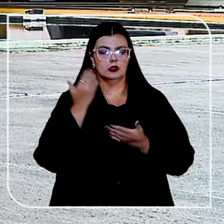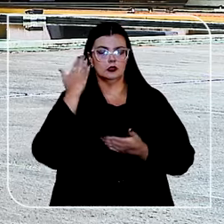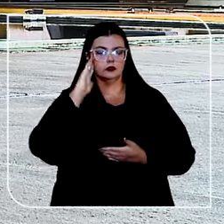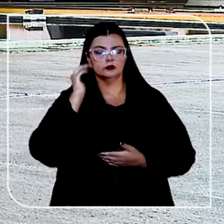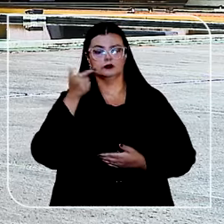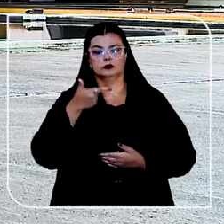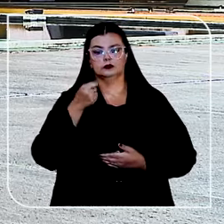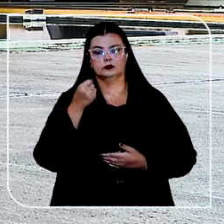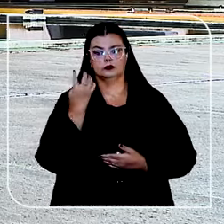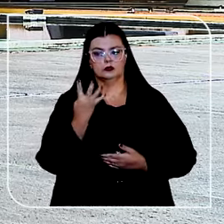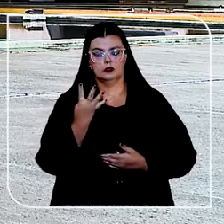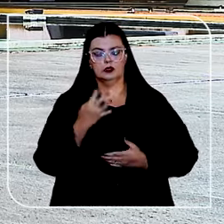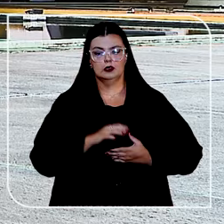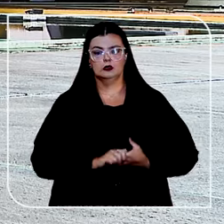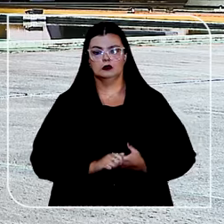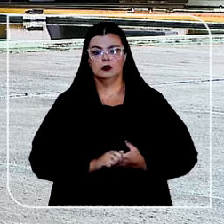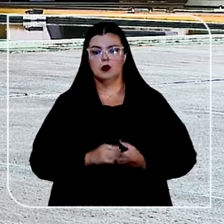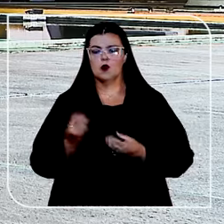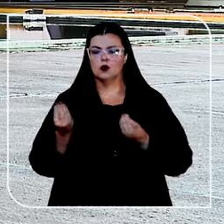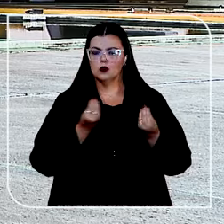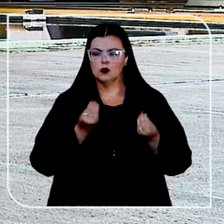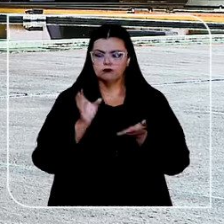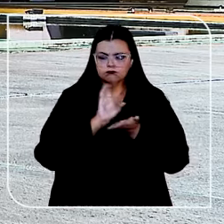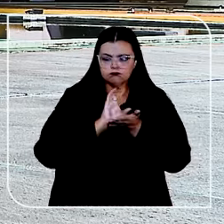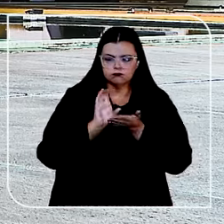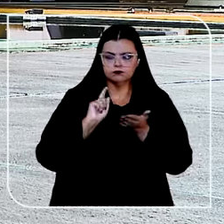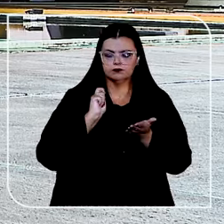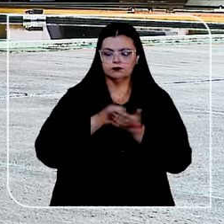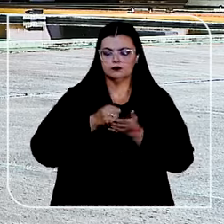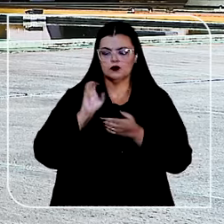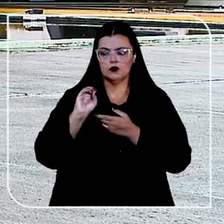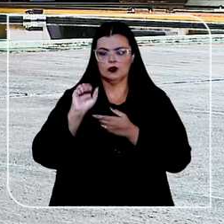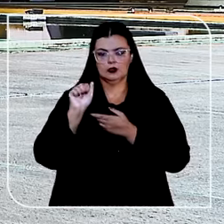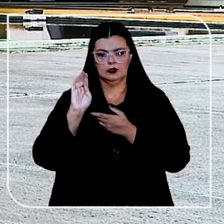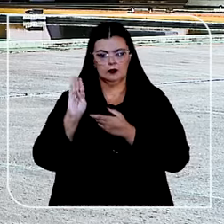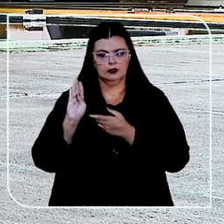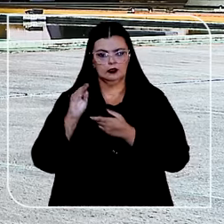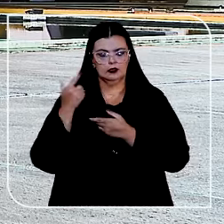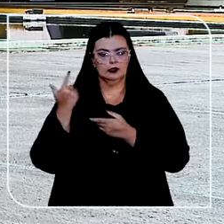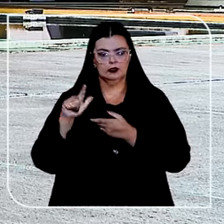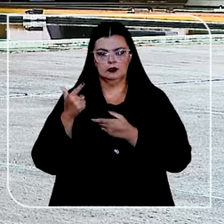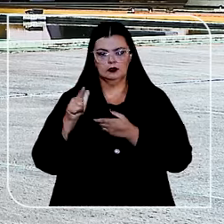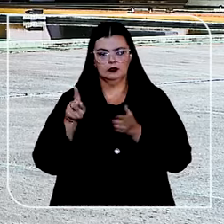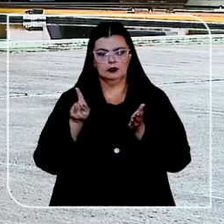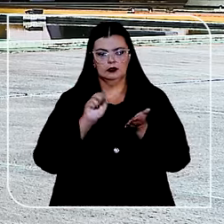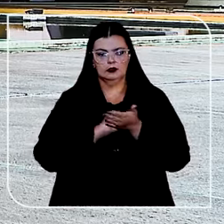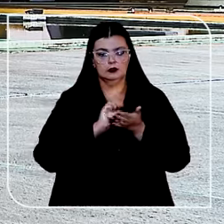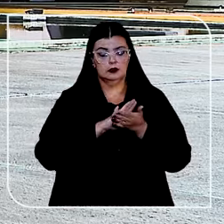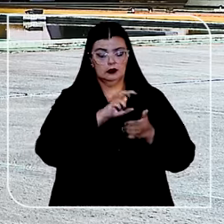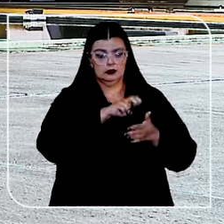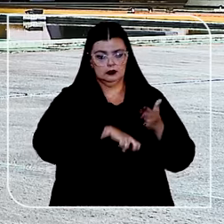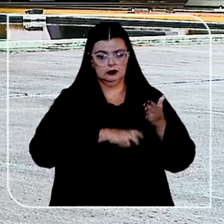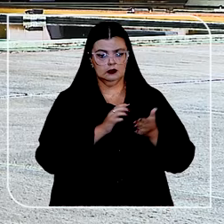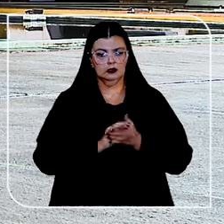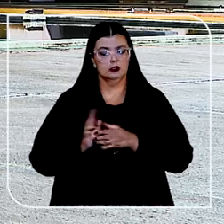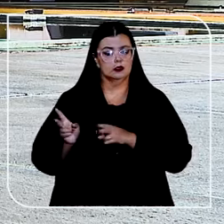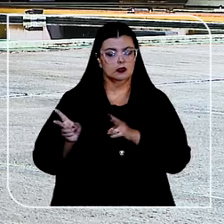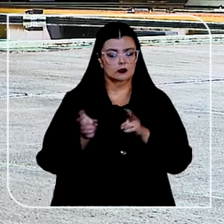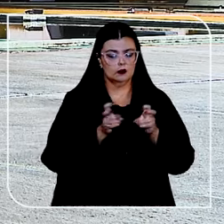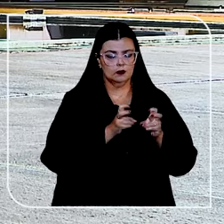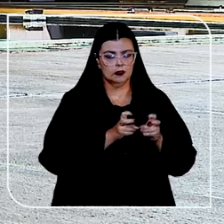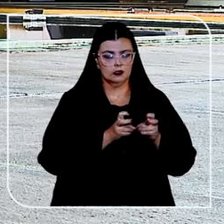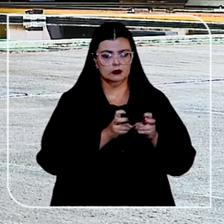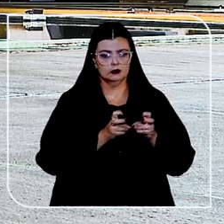em 2004 de que como as contribuições devidas à OAB não ostent Vel natureza tributária a